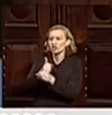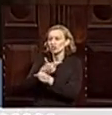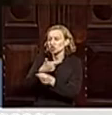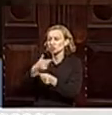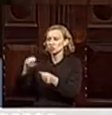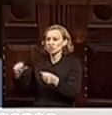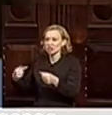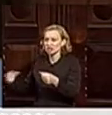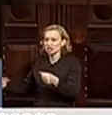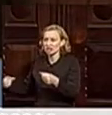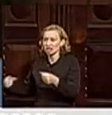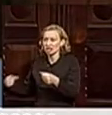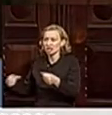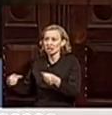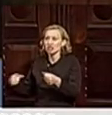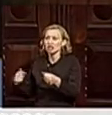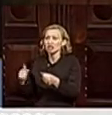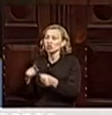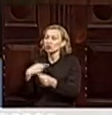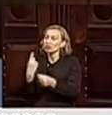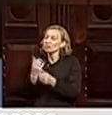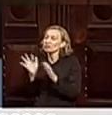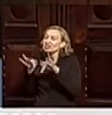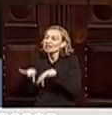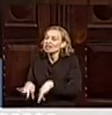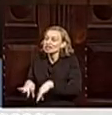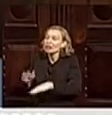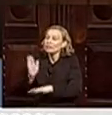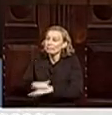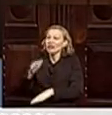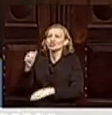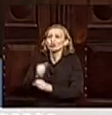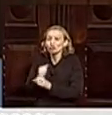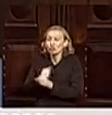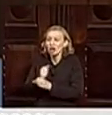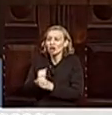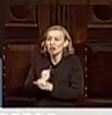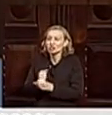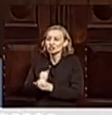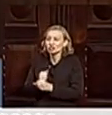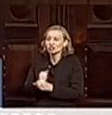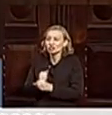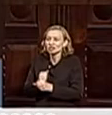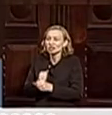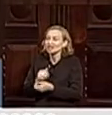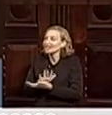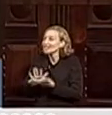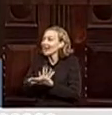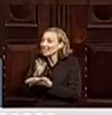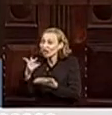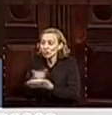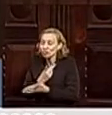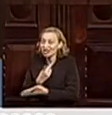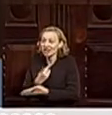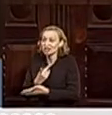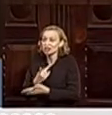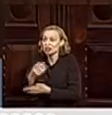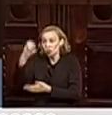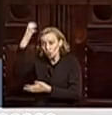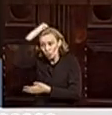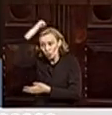um ano sem que o orçamento da saúde seja respeitado pelo governador Pezão. O resultado disso